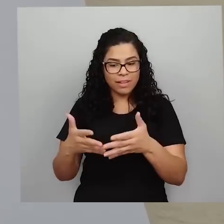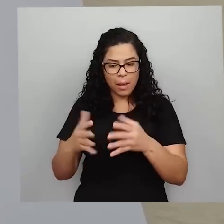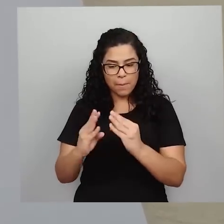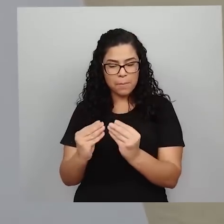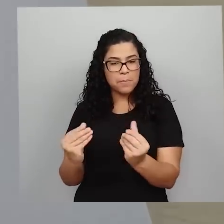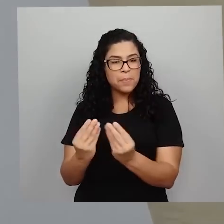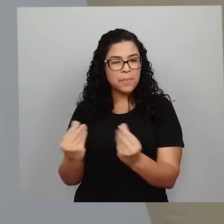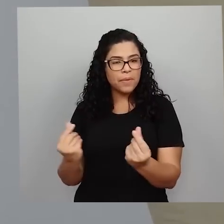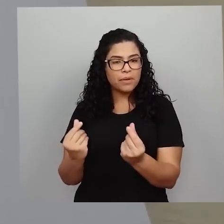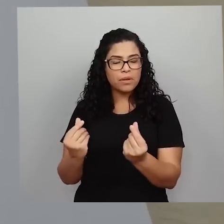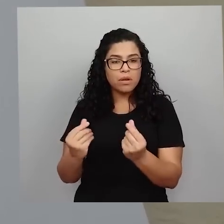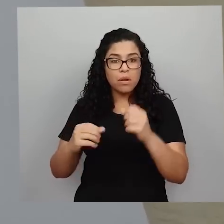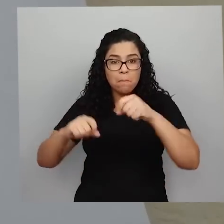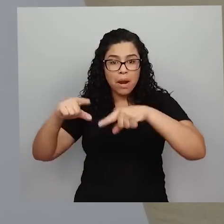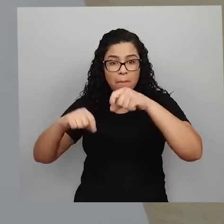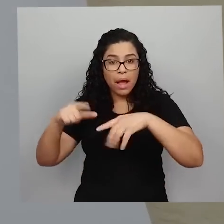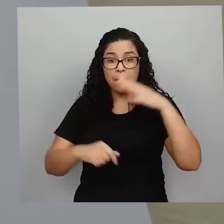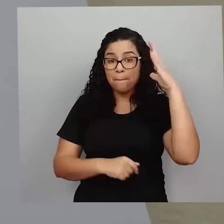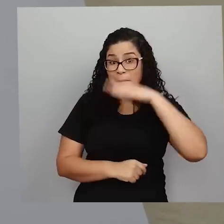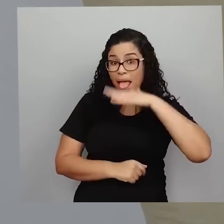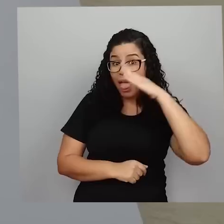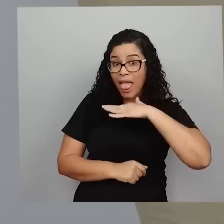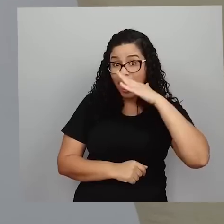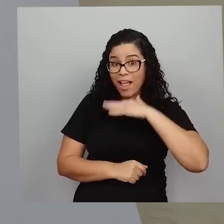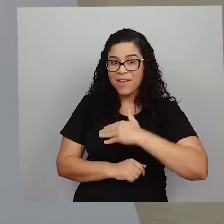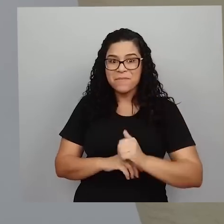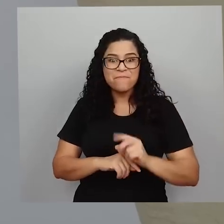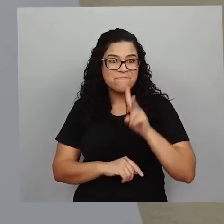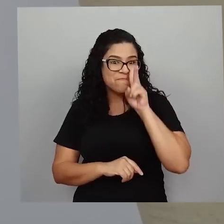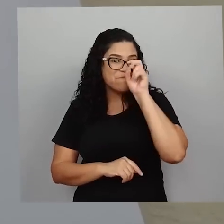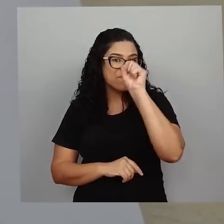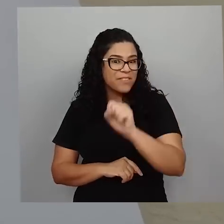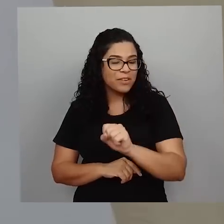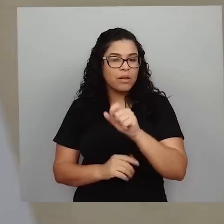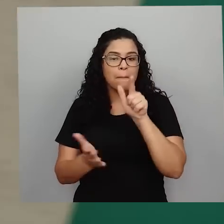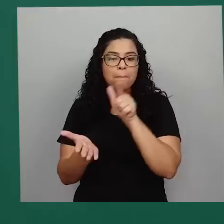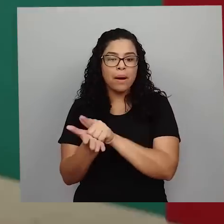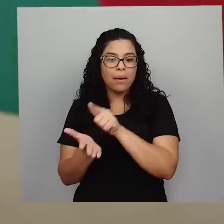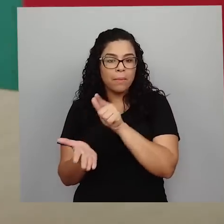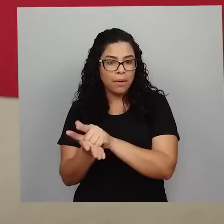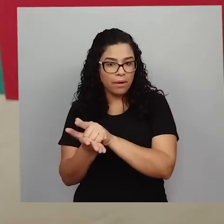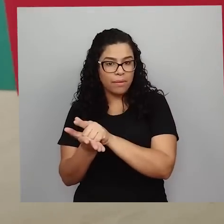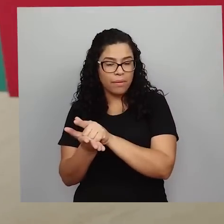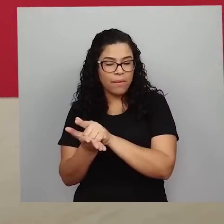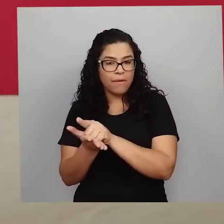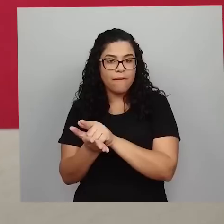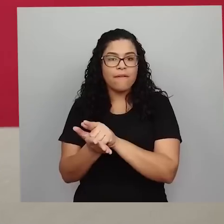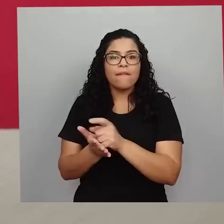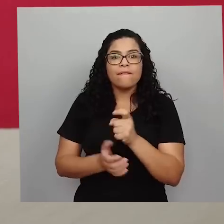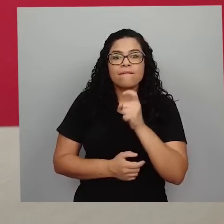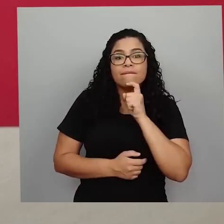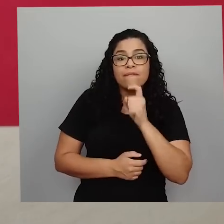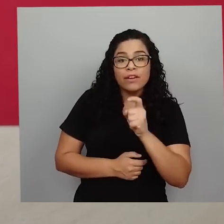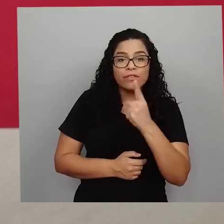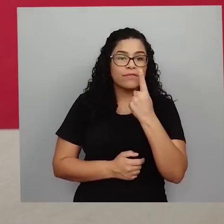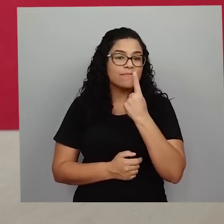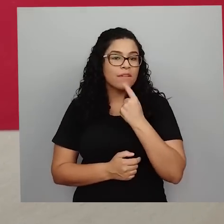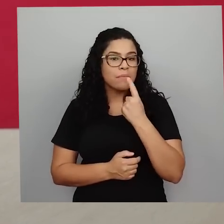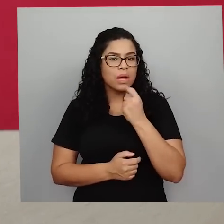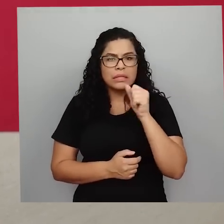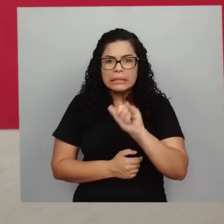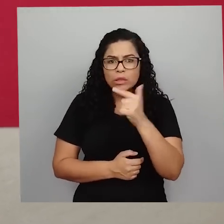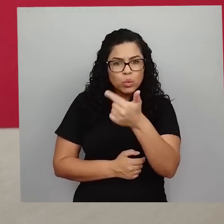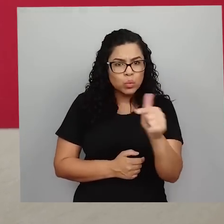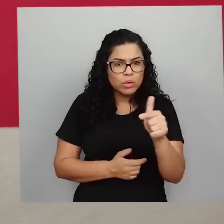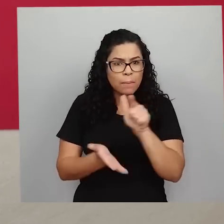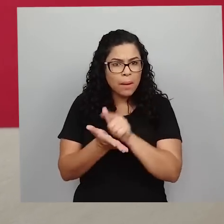bem temperadinha, com muita pimenta. Nós vamos usar papel verde e vermelho. Se você não tiver papel